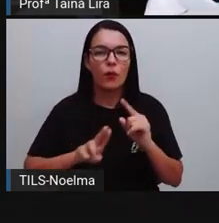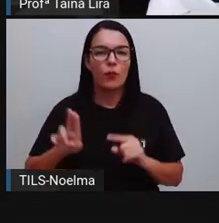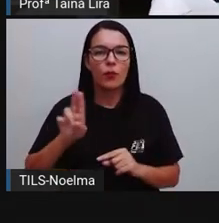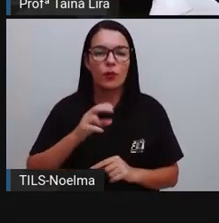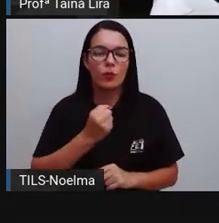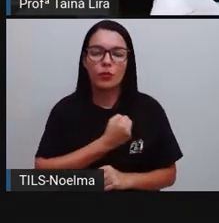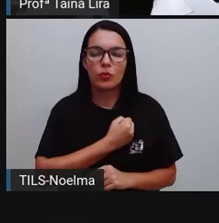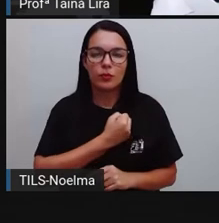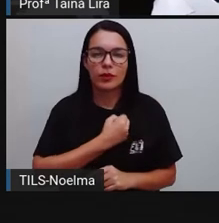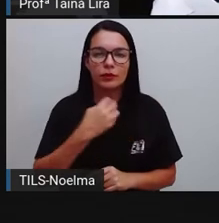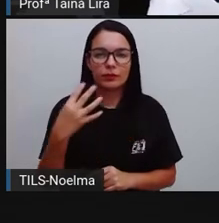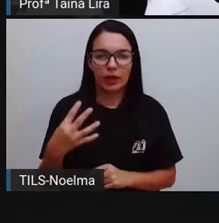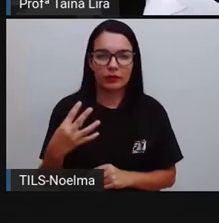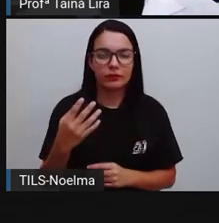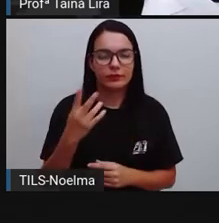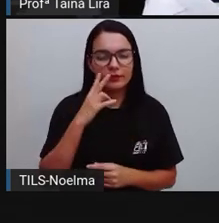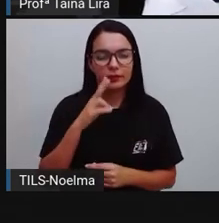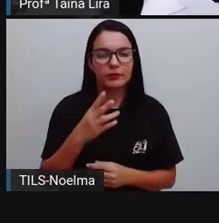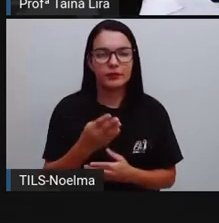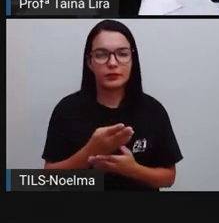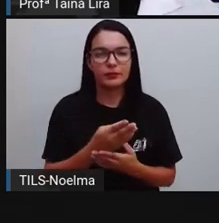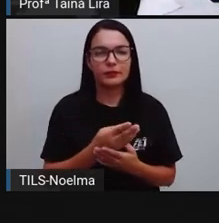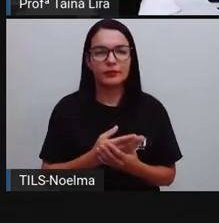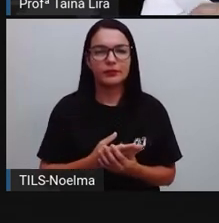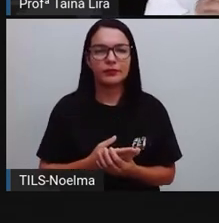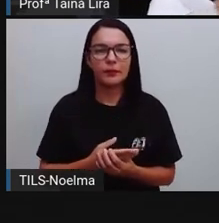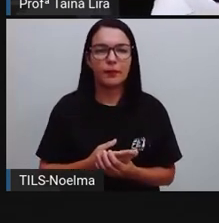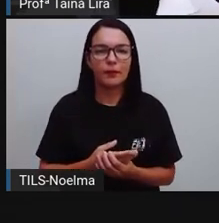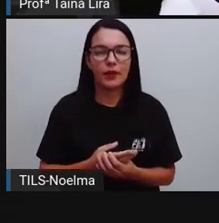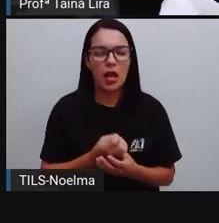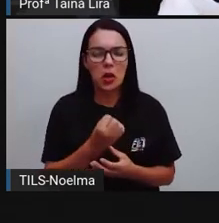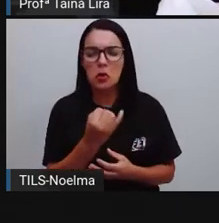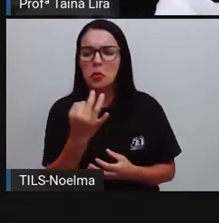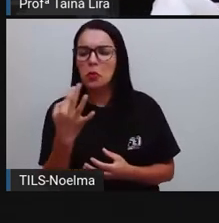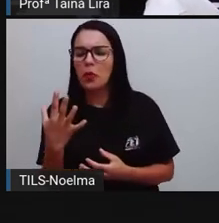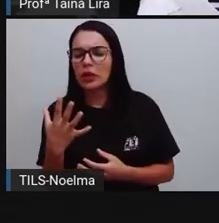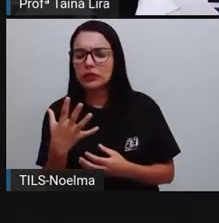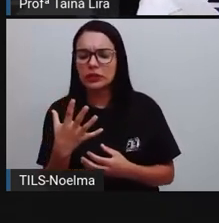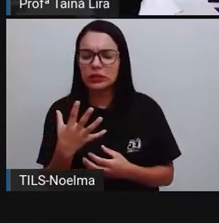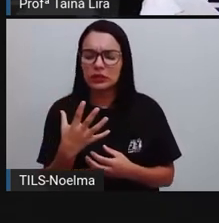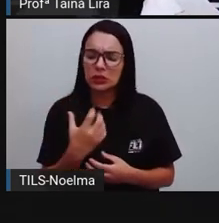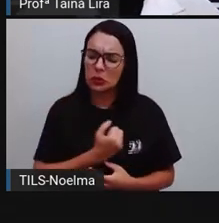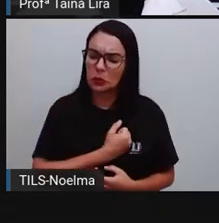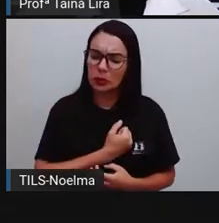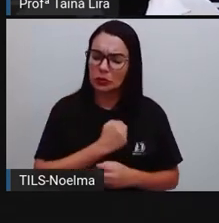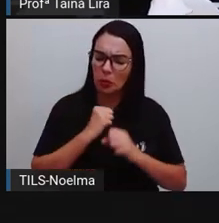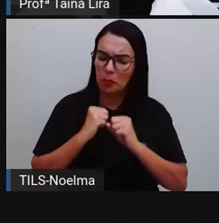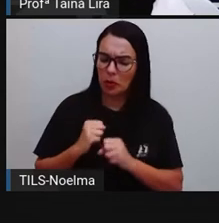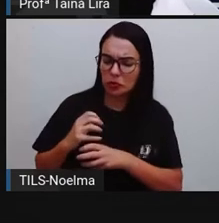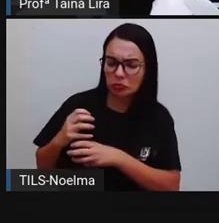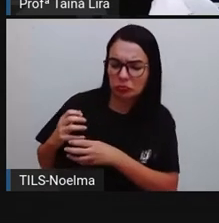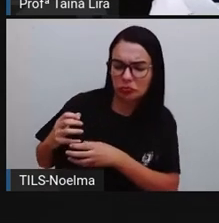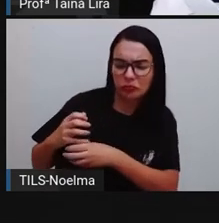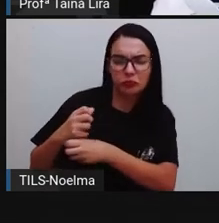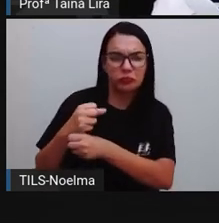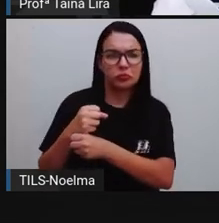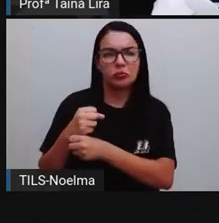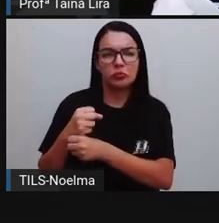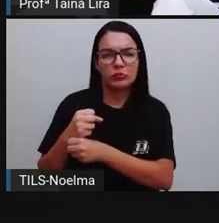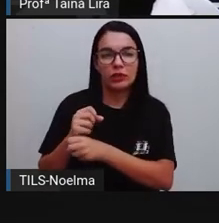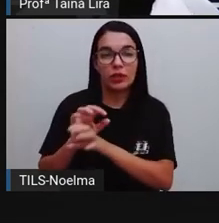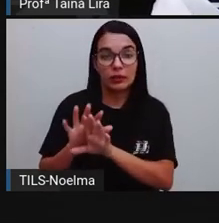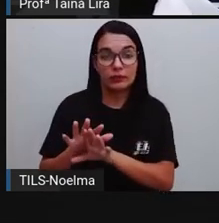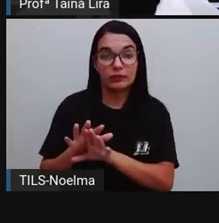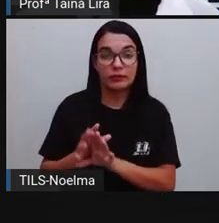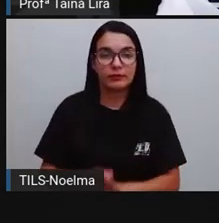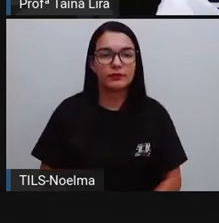4 Tá então vamos ver quase números propôs formar tá lembrando o segundo ano que ó